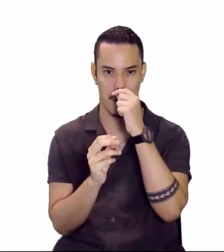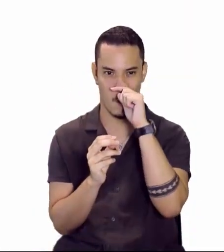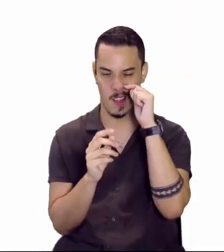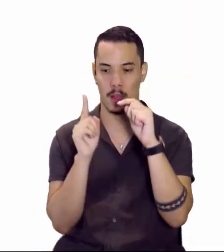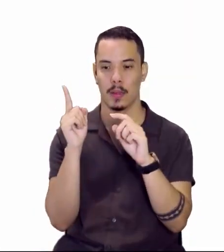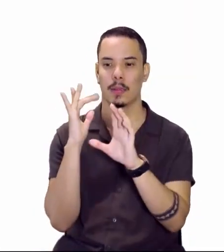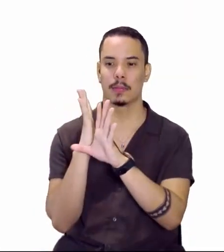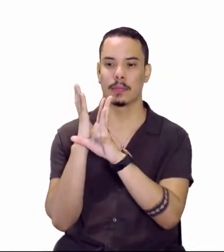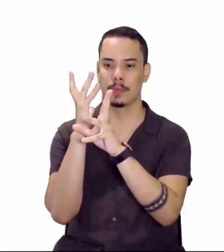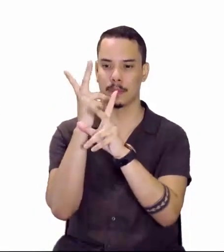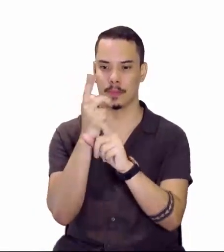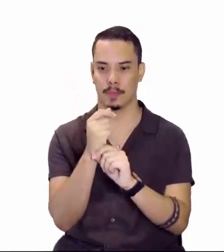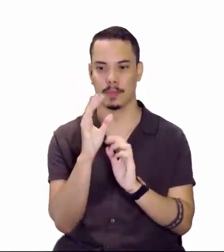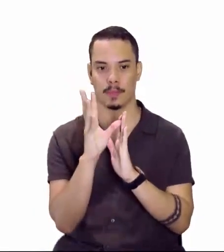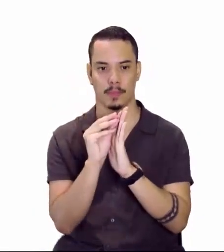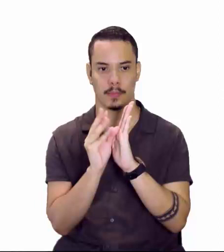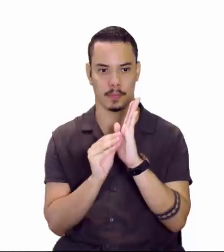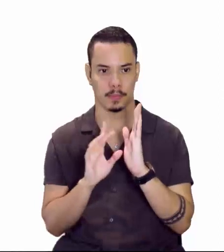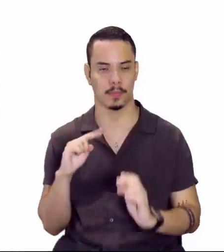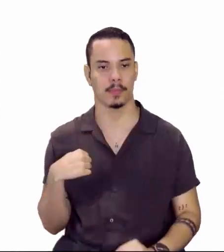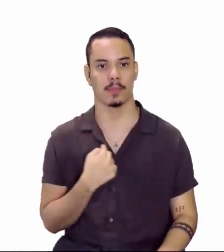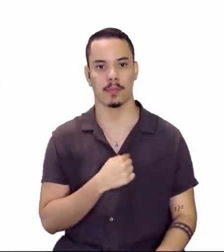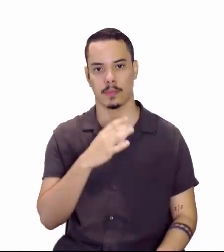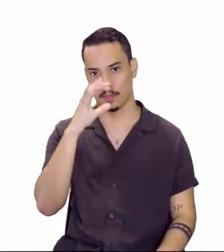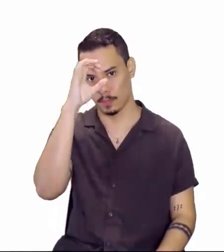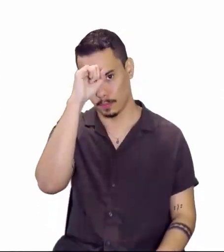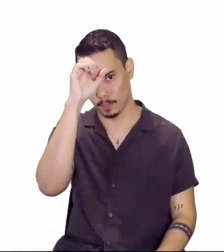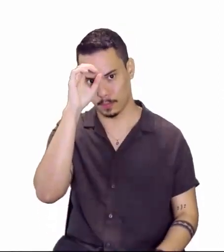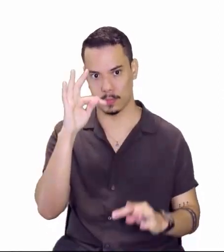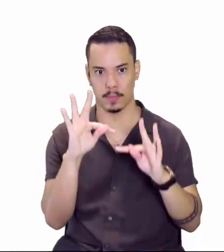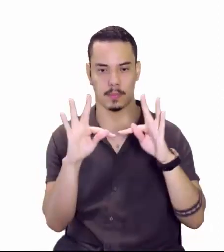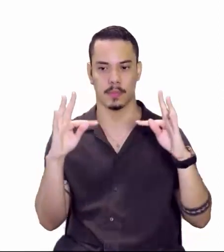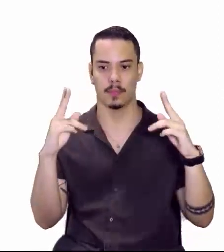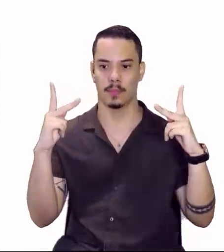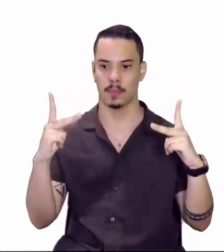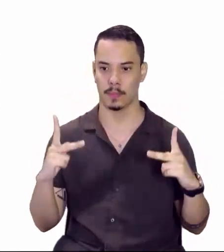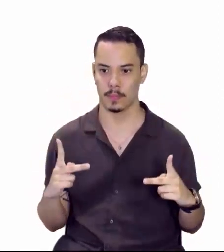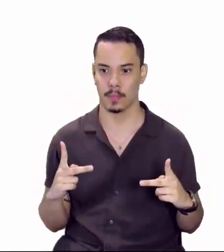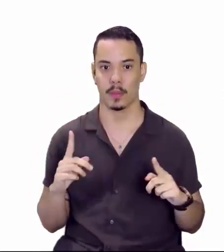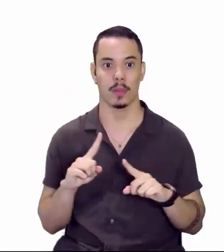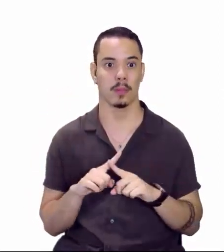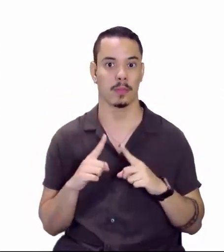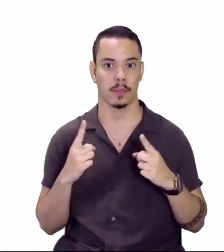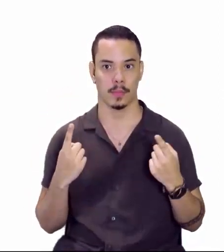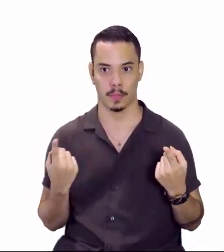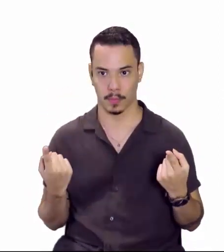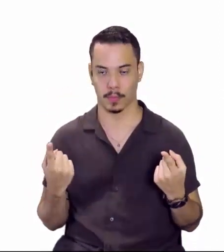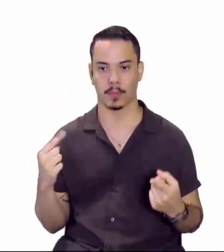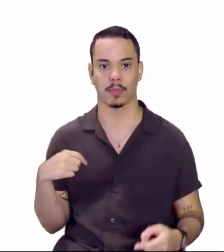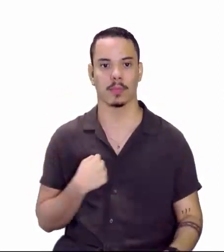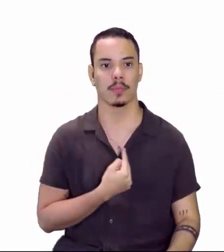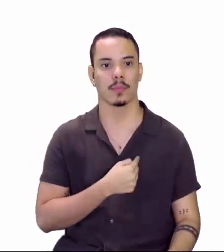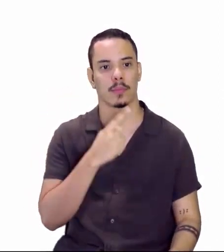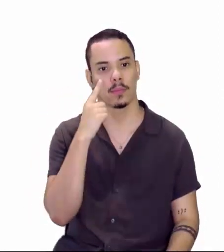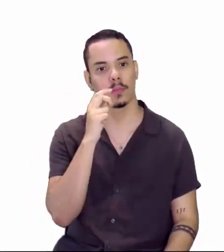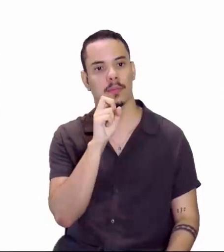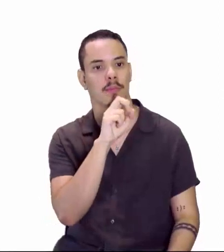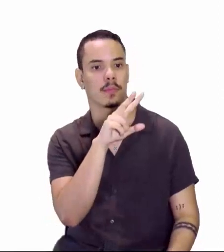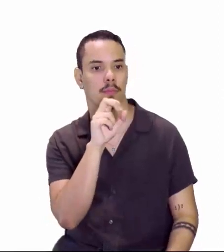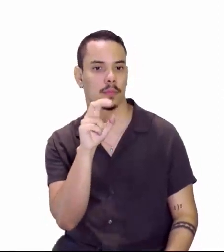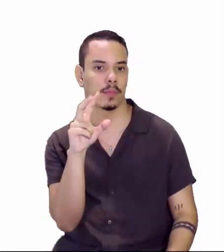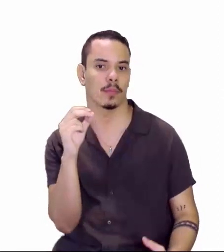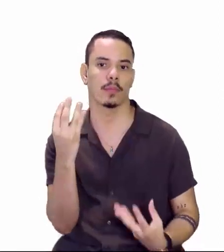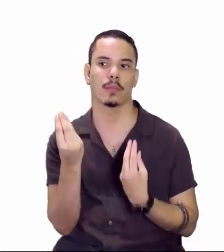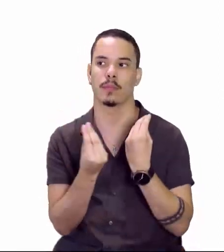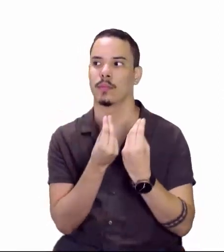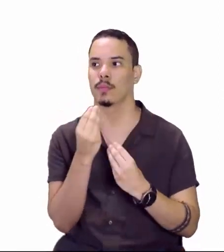revisão de conteúdo, nós aprendemos sobre a tabela periódica. No entanto, nós vimos que a